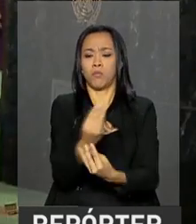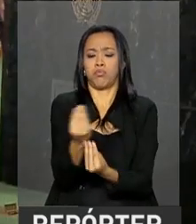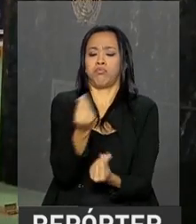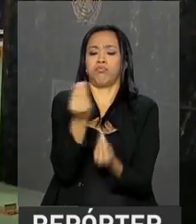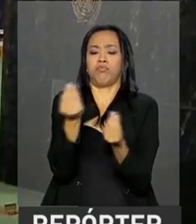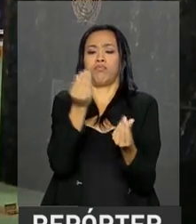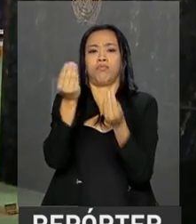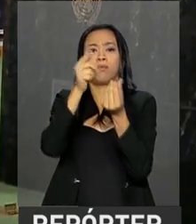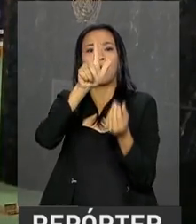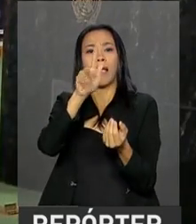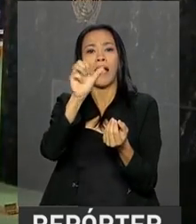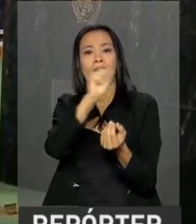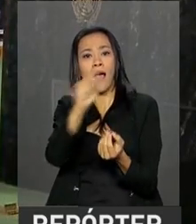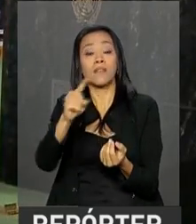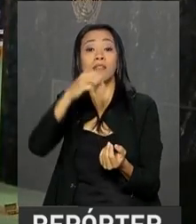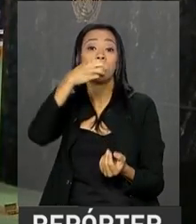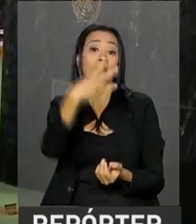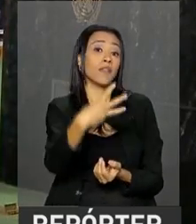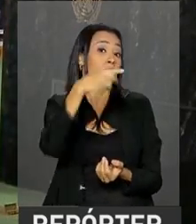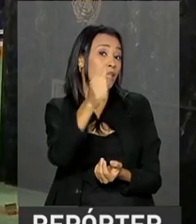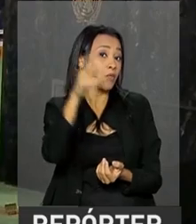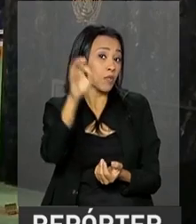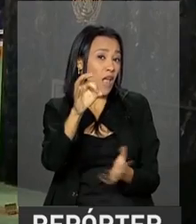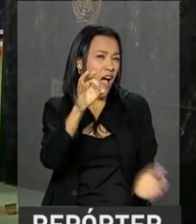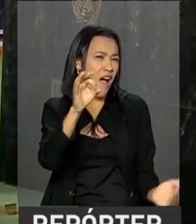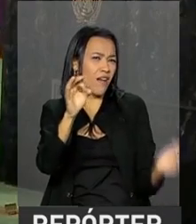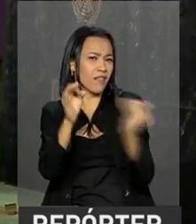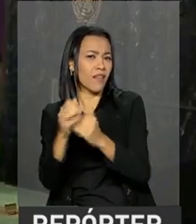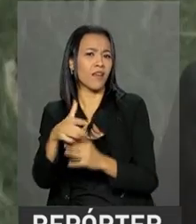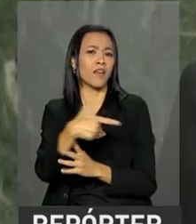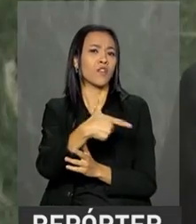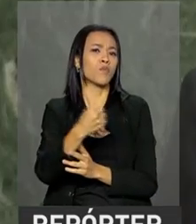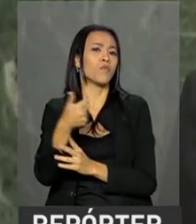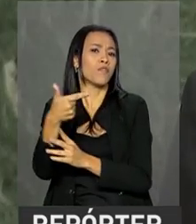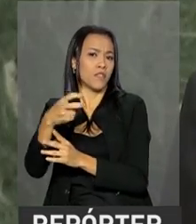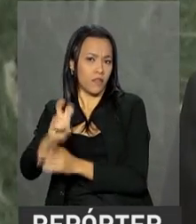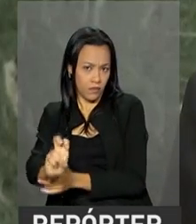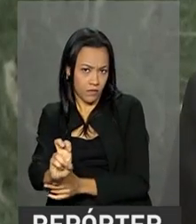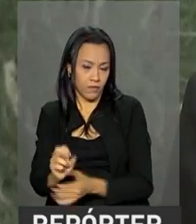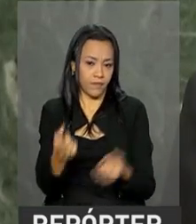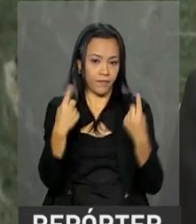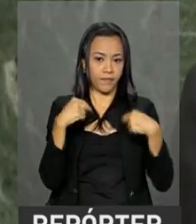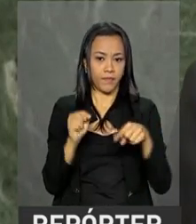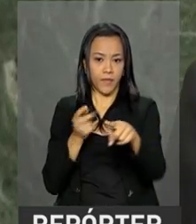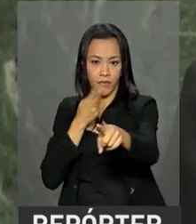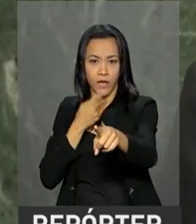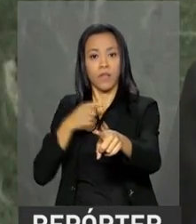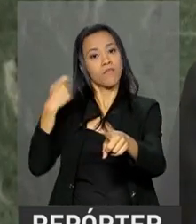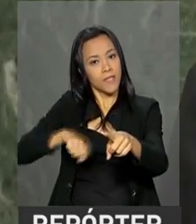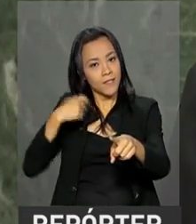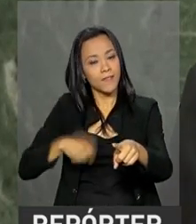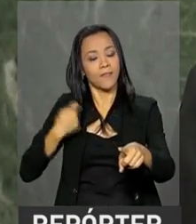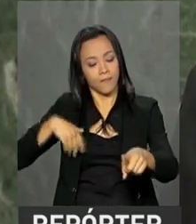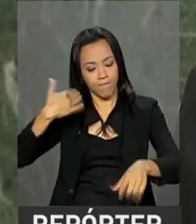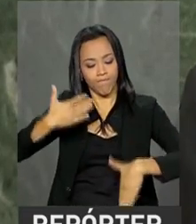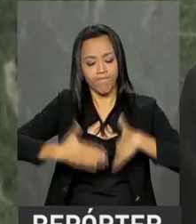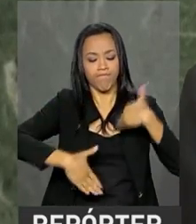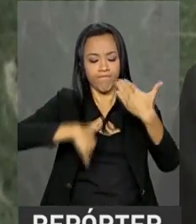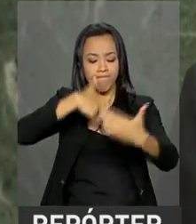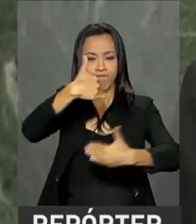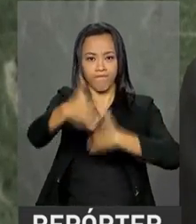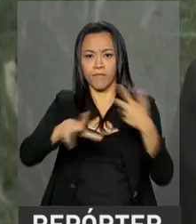estufa em 37% até 2025 é necessário crescer de forma socialmente